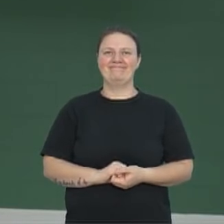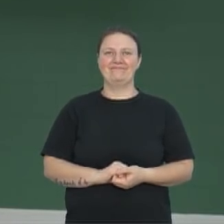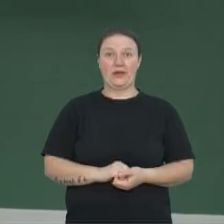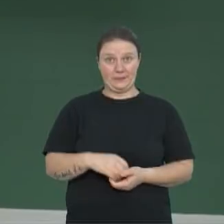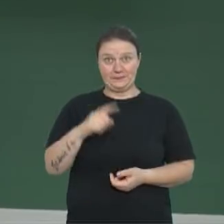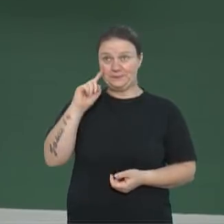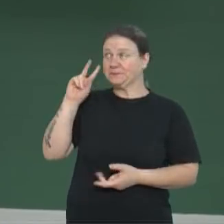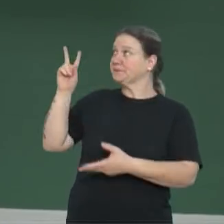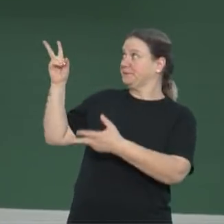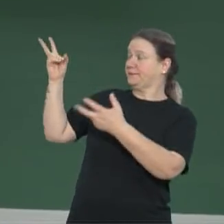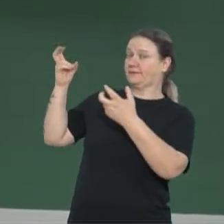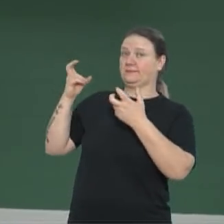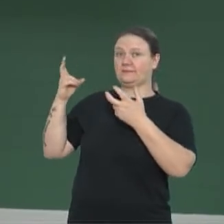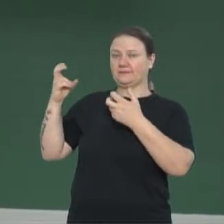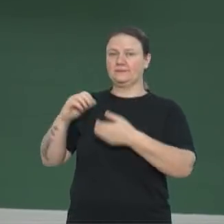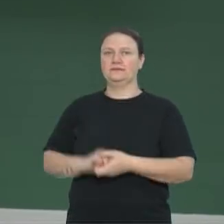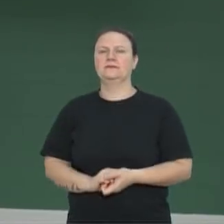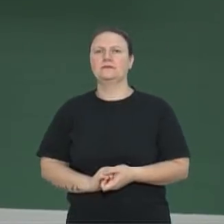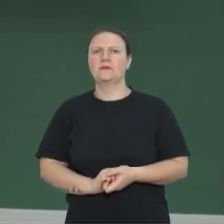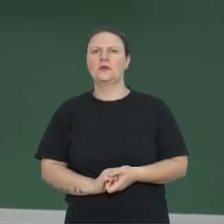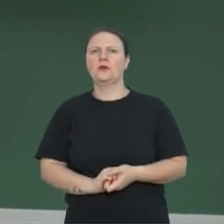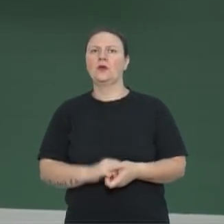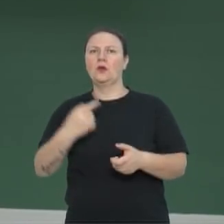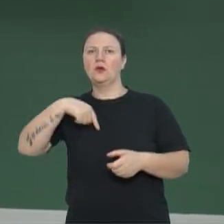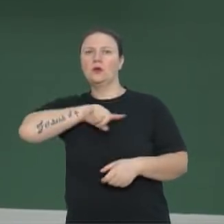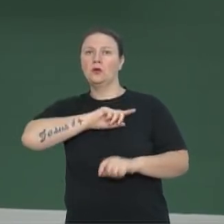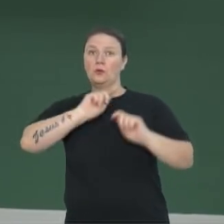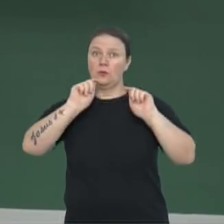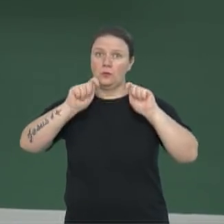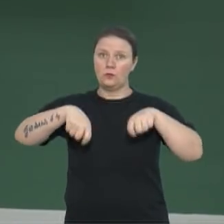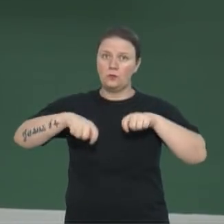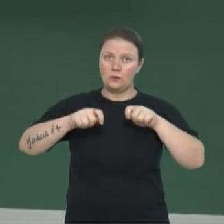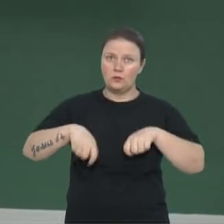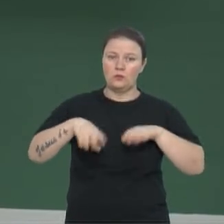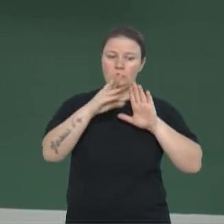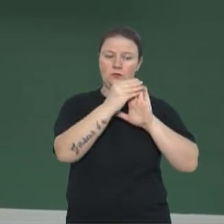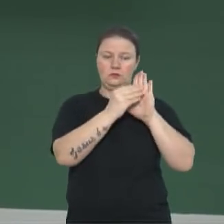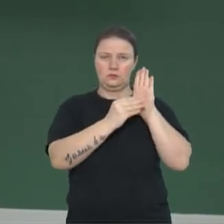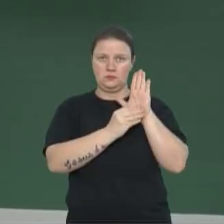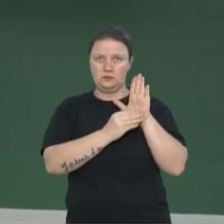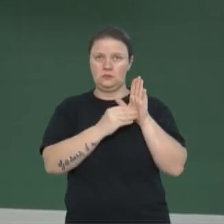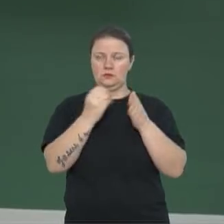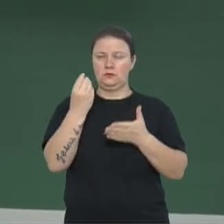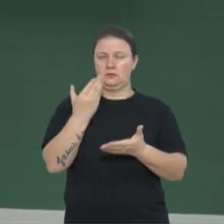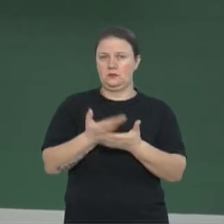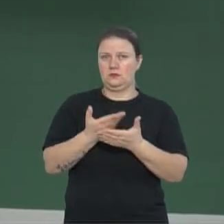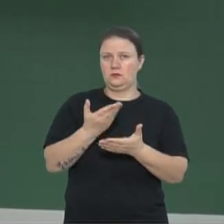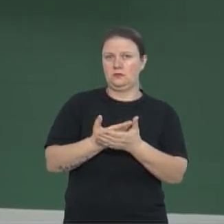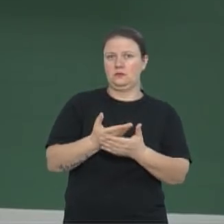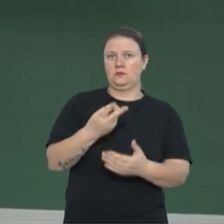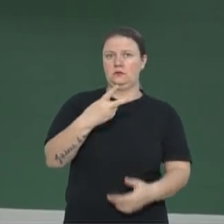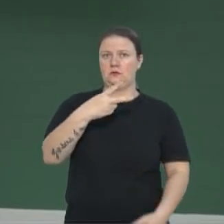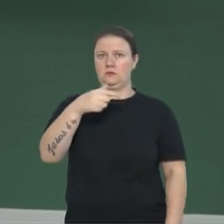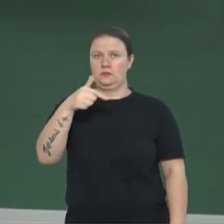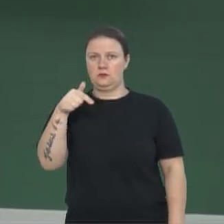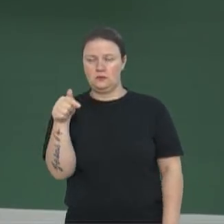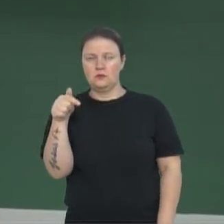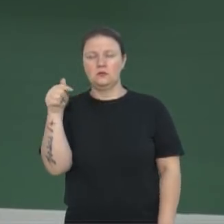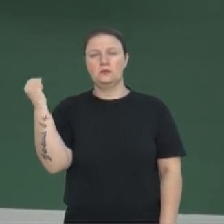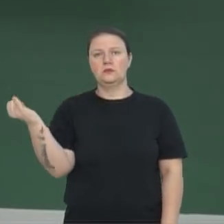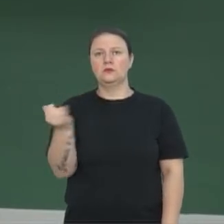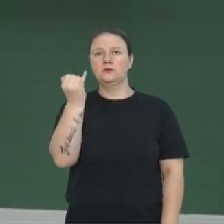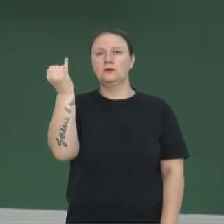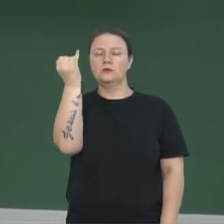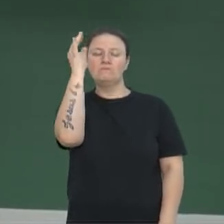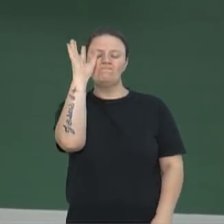Olha só, para que a gente possa entrar no conteúdo da aula 27, é importante que a gente revise